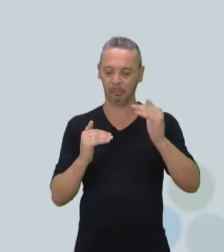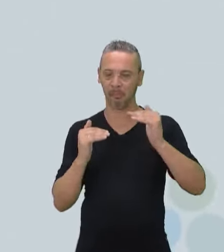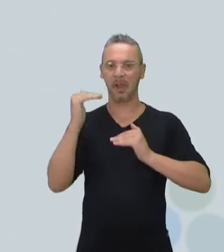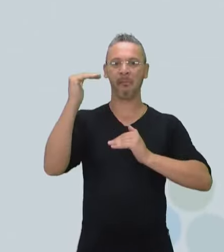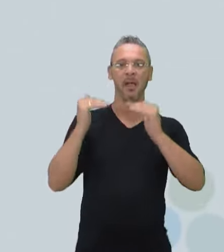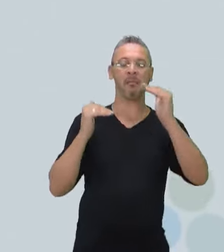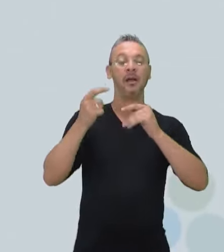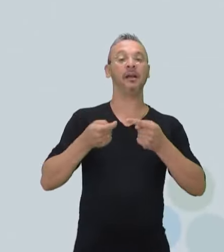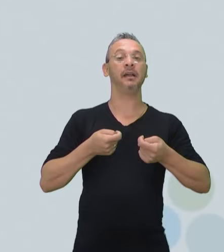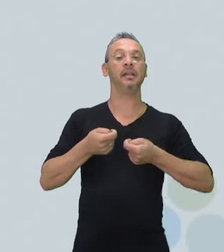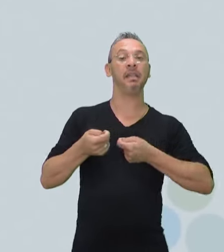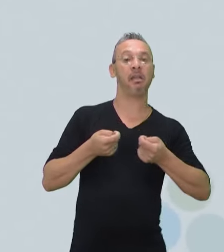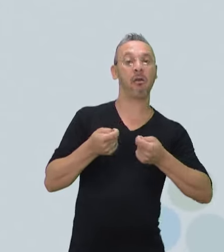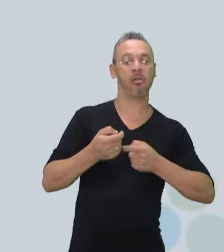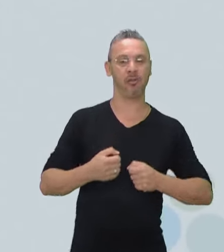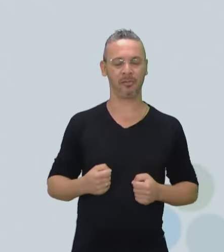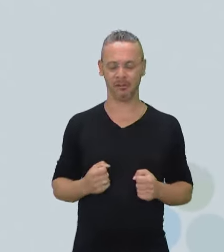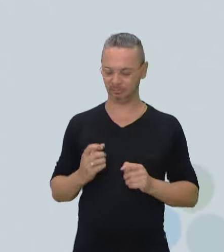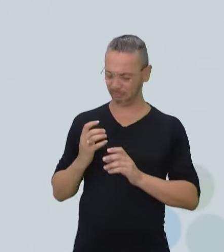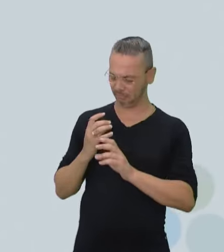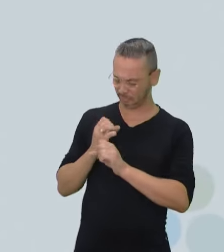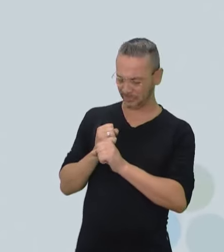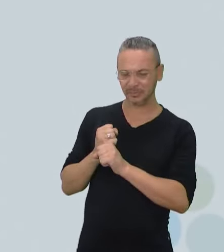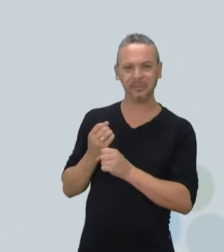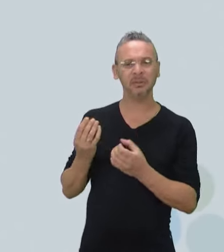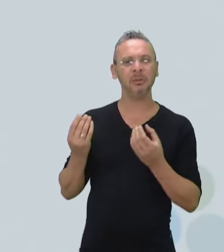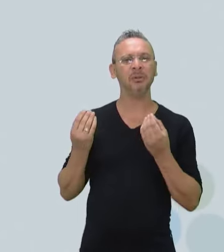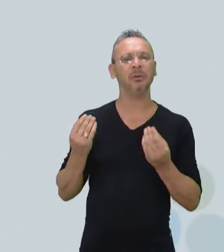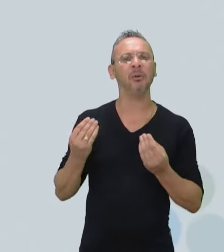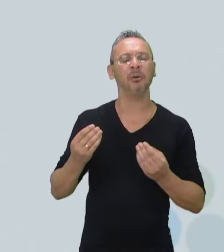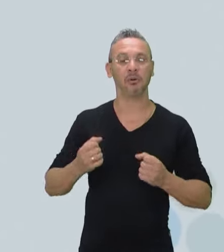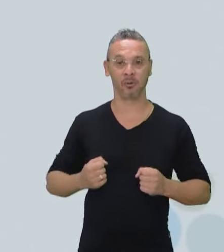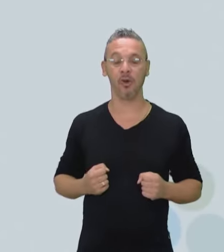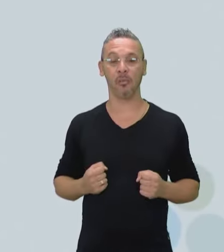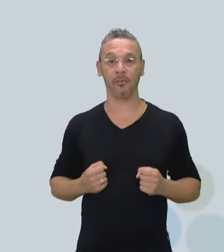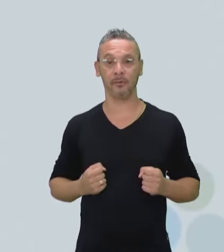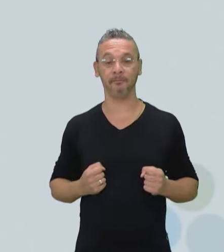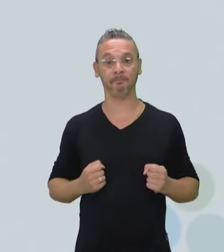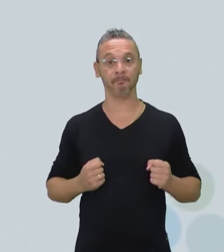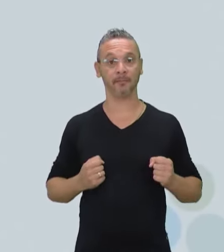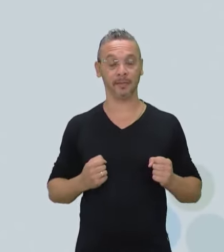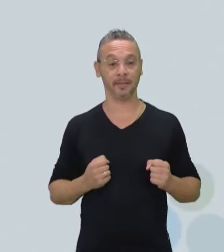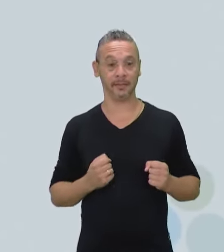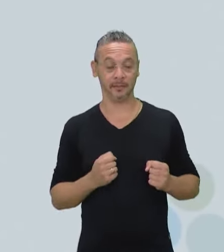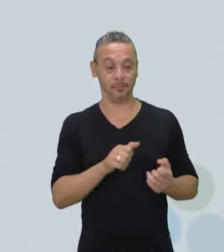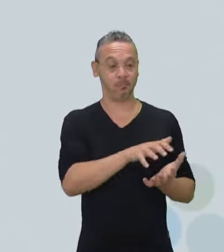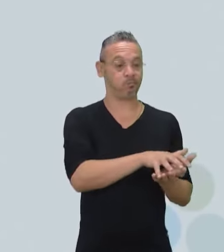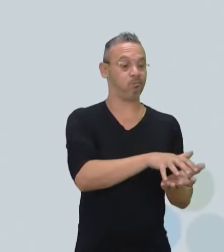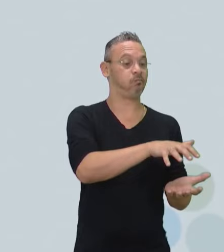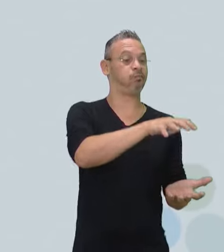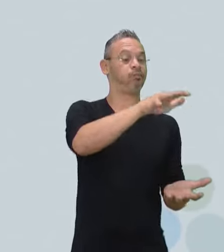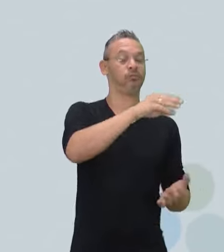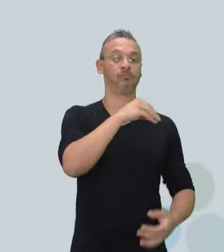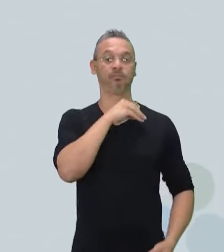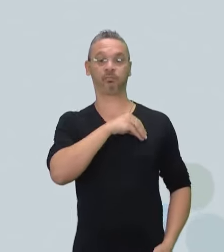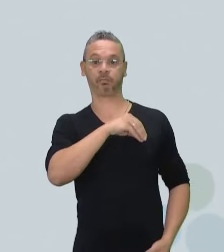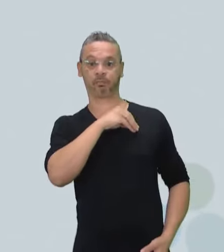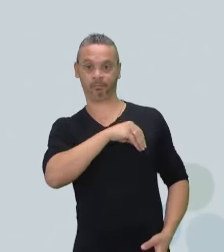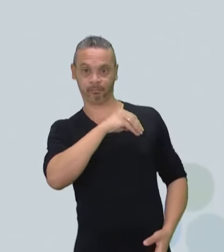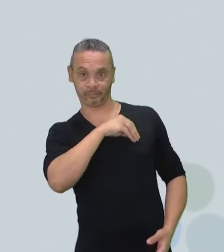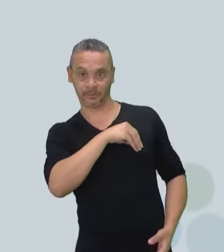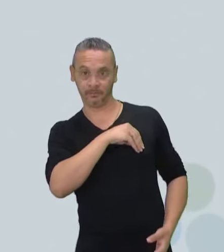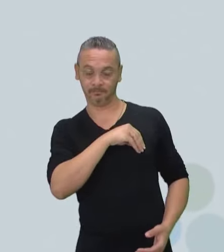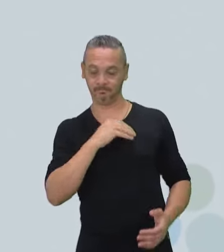renda. Seu cálculo é baseado na mensuração da proporção de acumulação da renda em função da